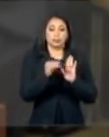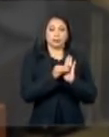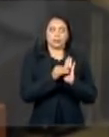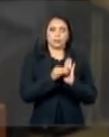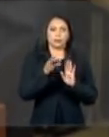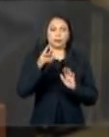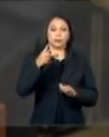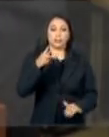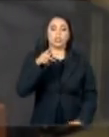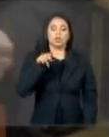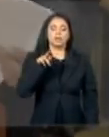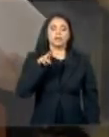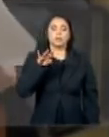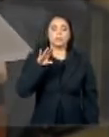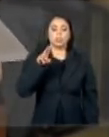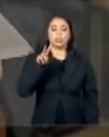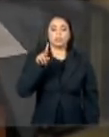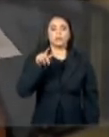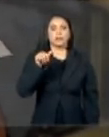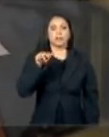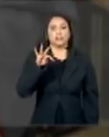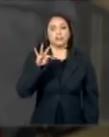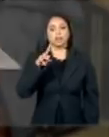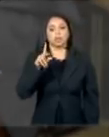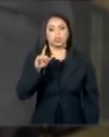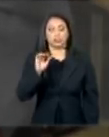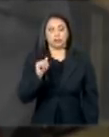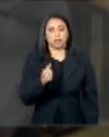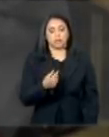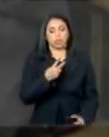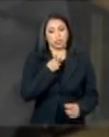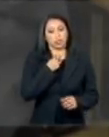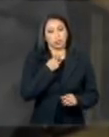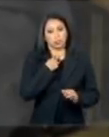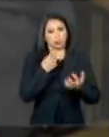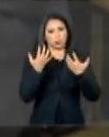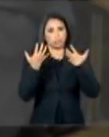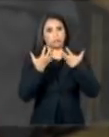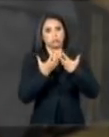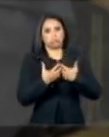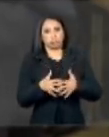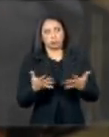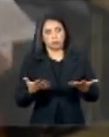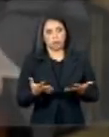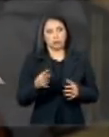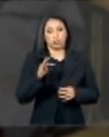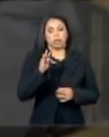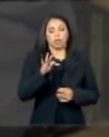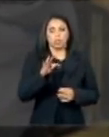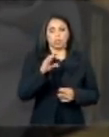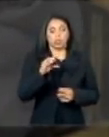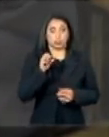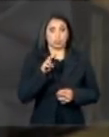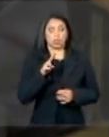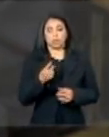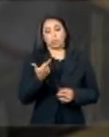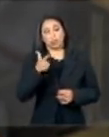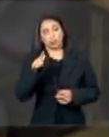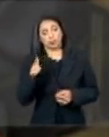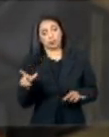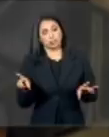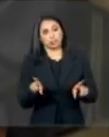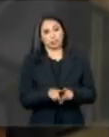que portanto não pode implicar num ato complexo com o tribunal de contas ou com quem quer que seja